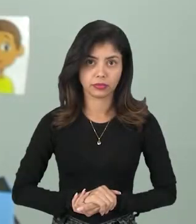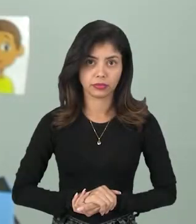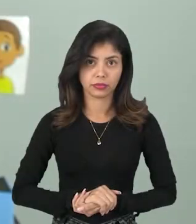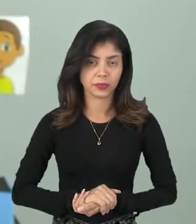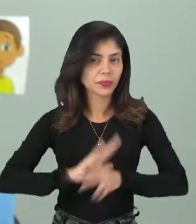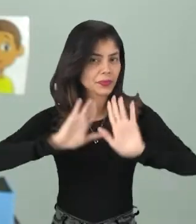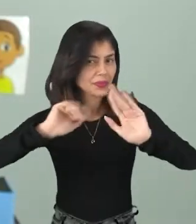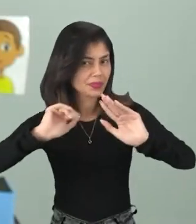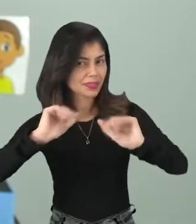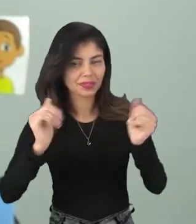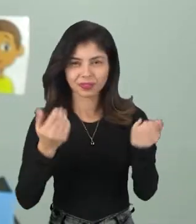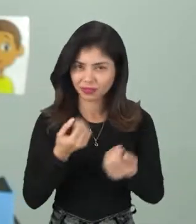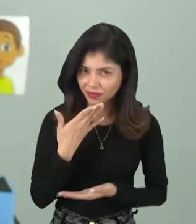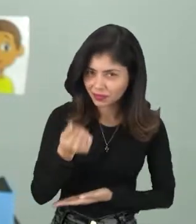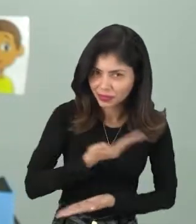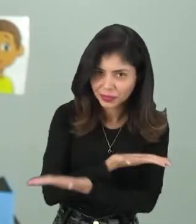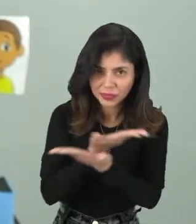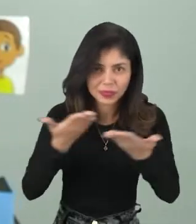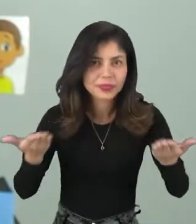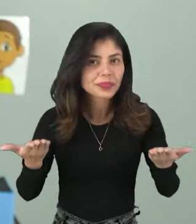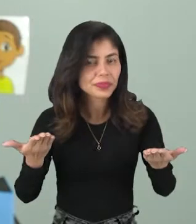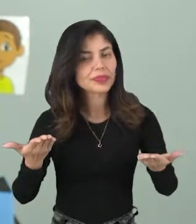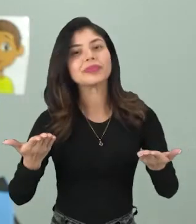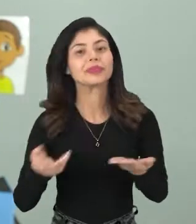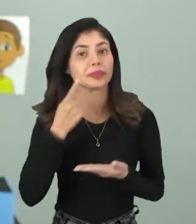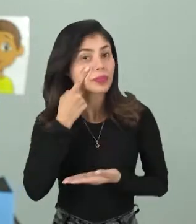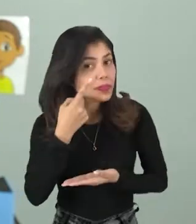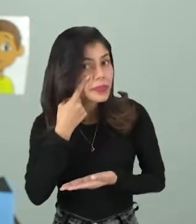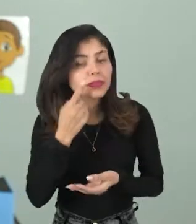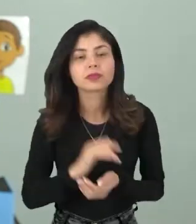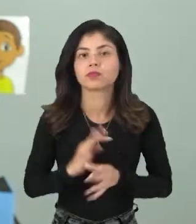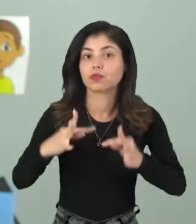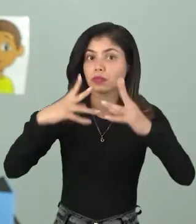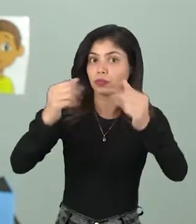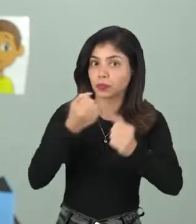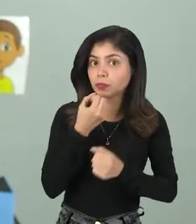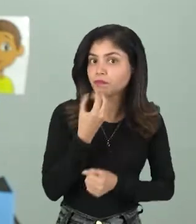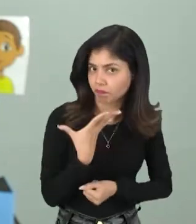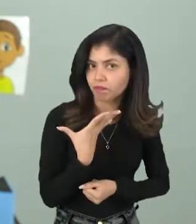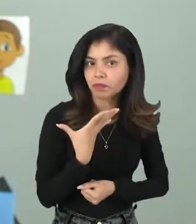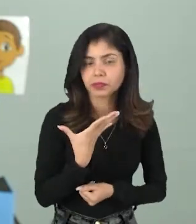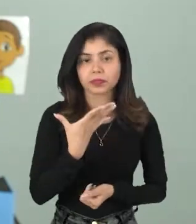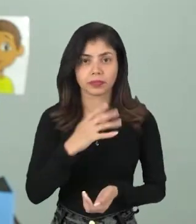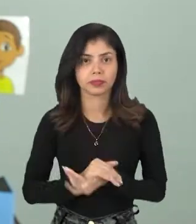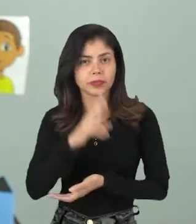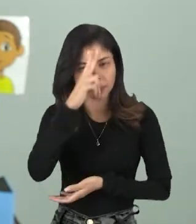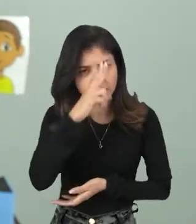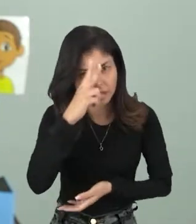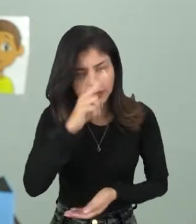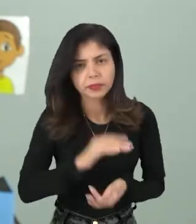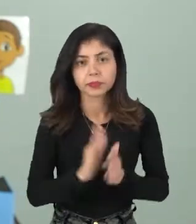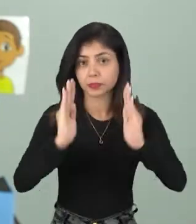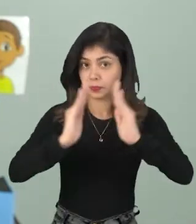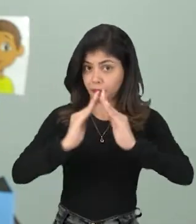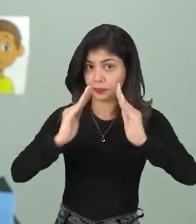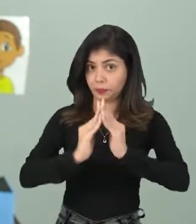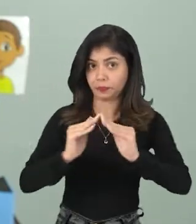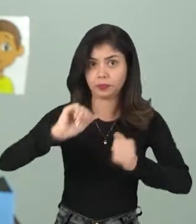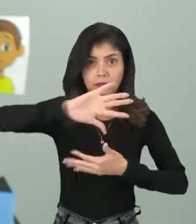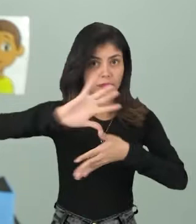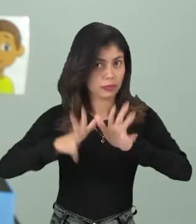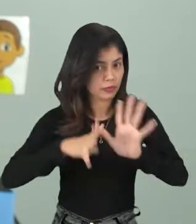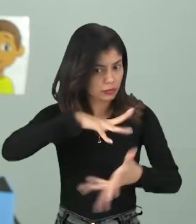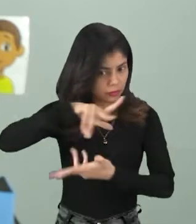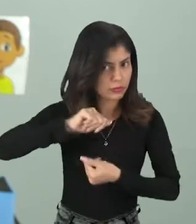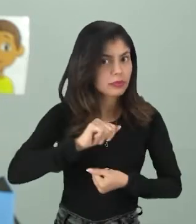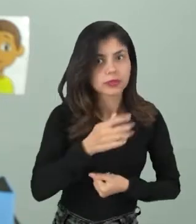há 8 mano como vocês estão Olha só espero que todos estejam muito bem lembrem-se em casa que a pandemia